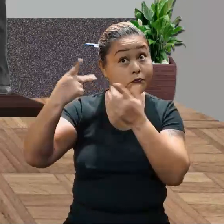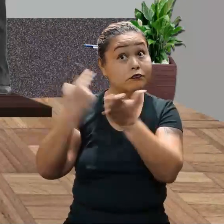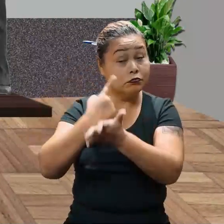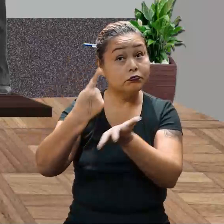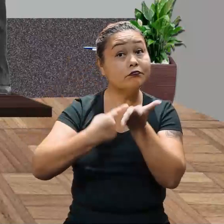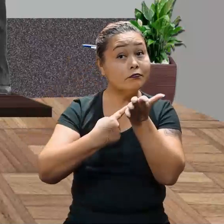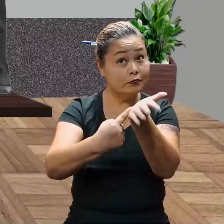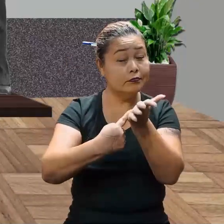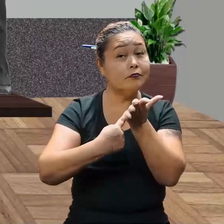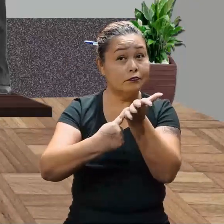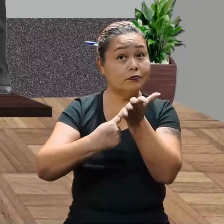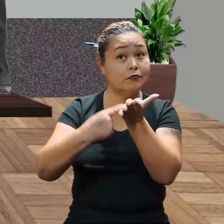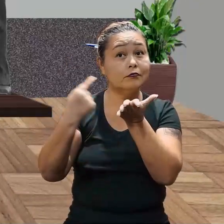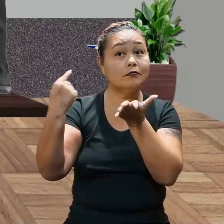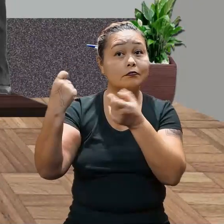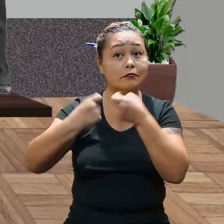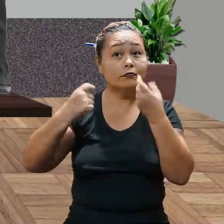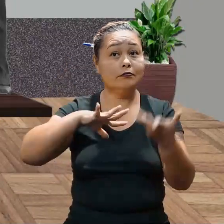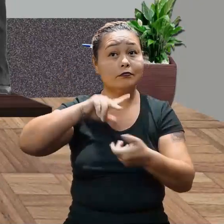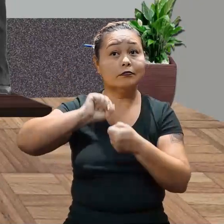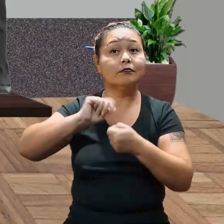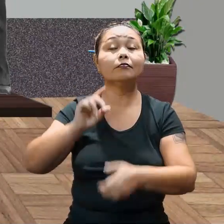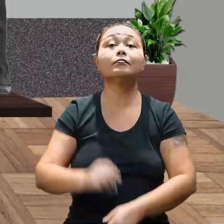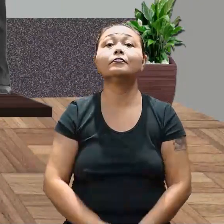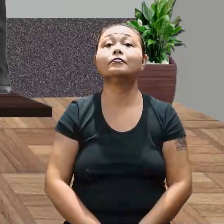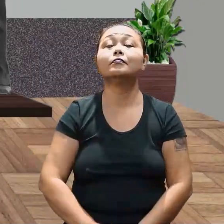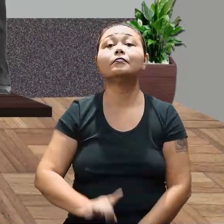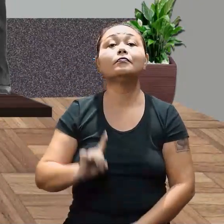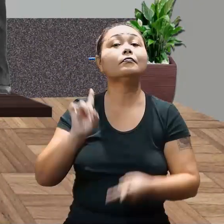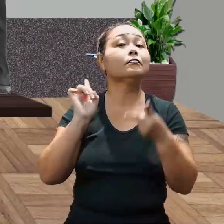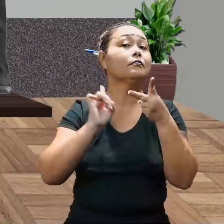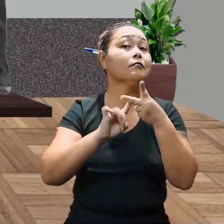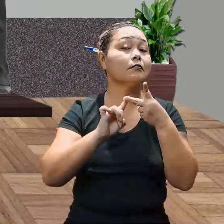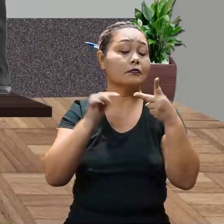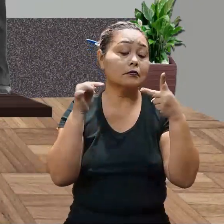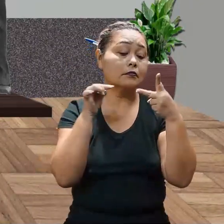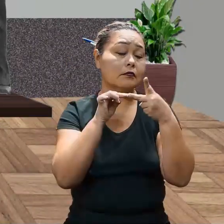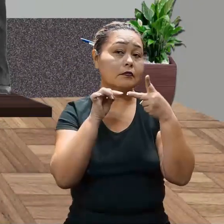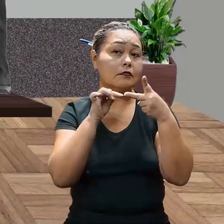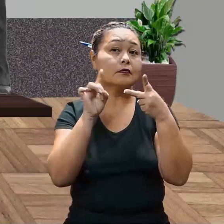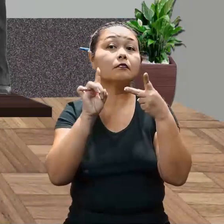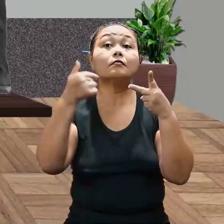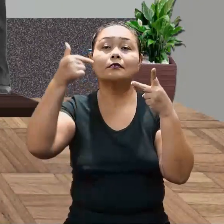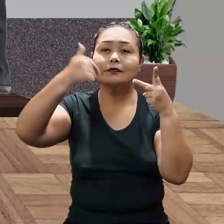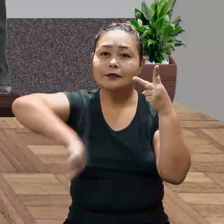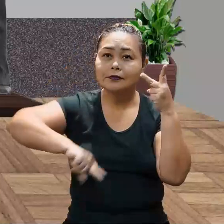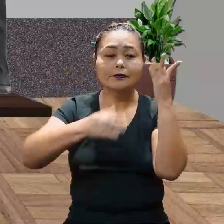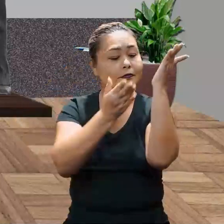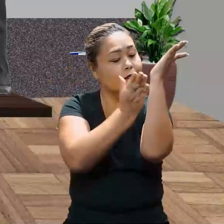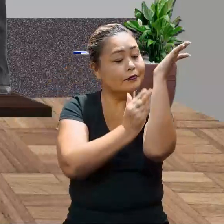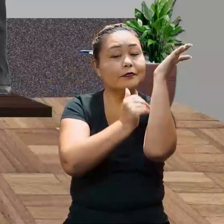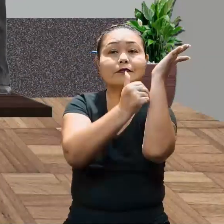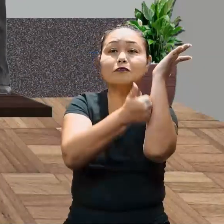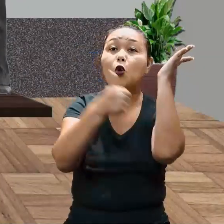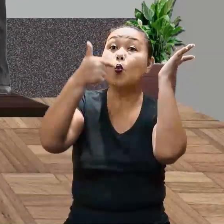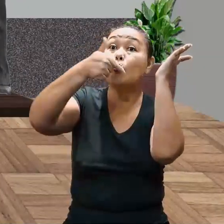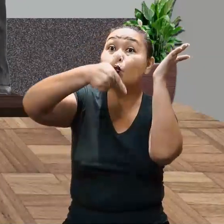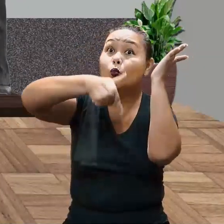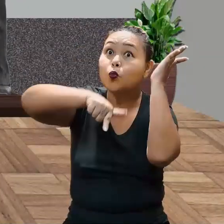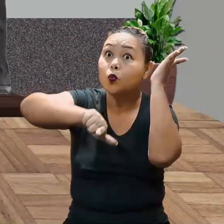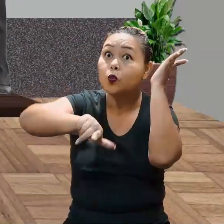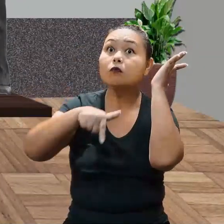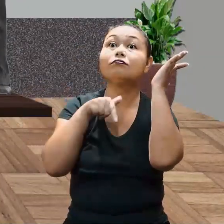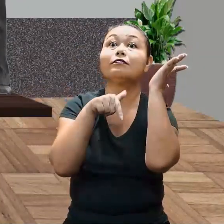desse acordo da Segunda Guerra Mundial. Nós vamos ter a reativação dos seringais da Amazônia. Então, nós